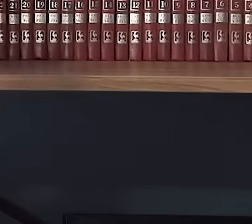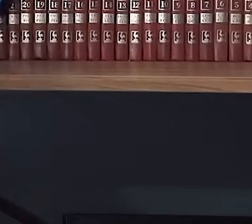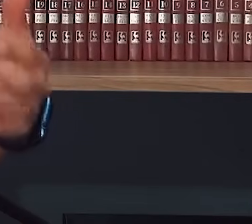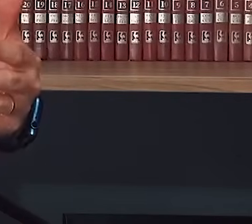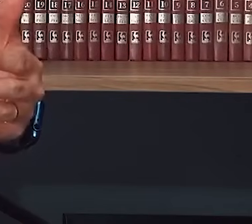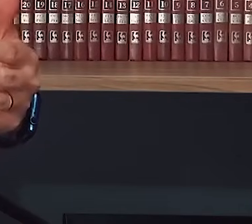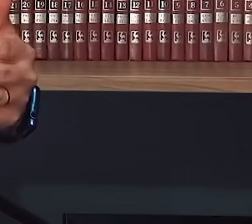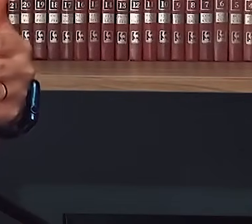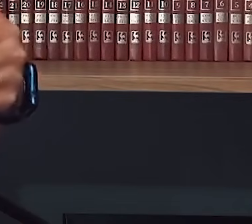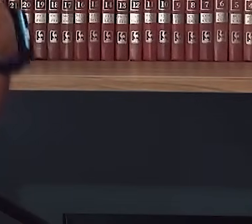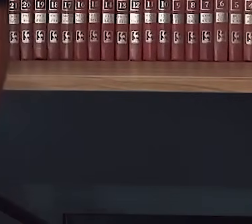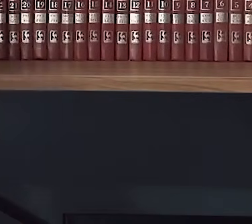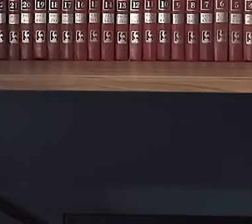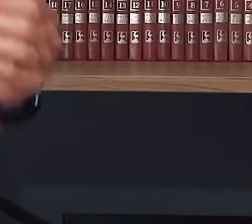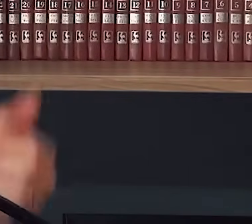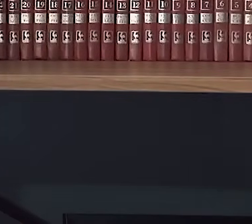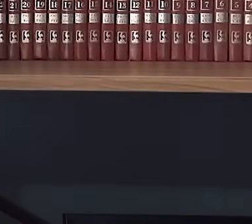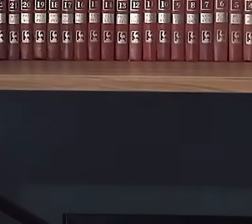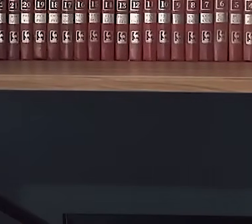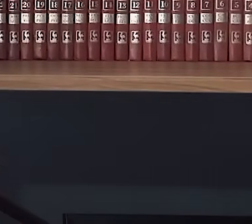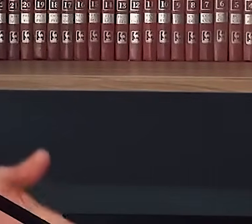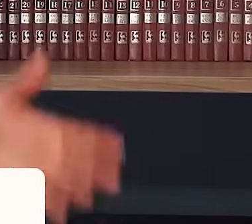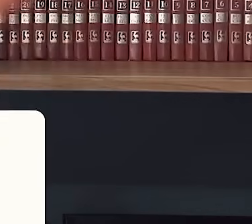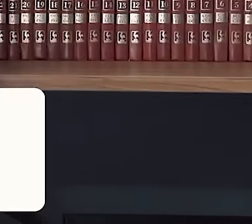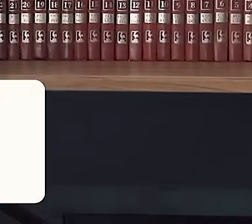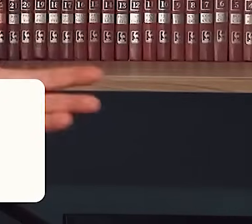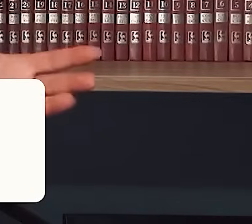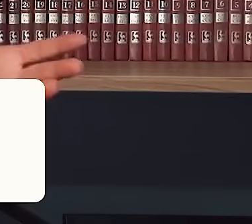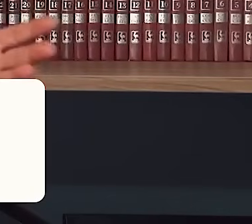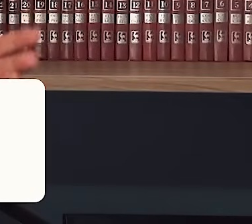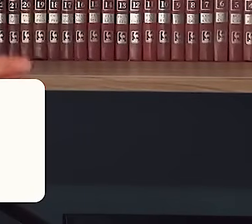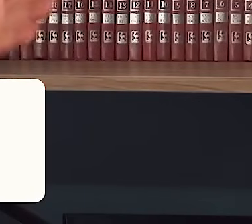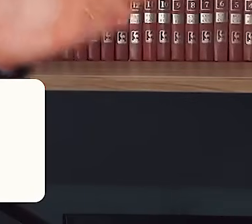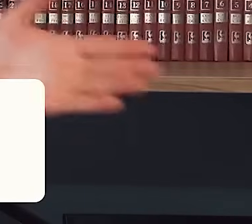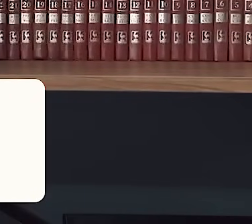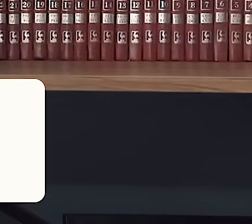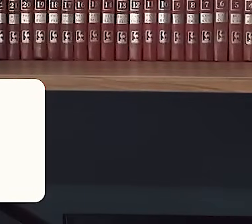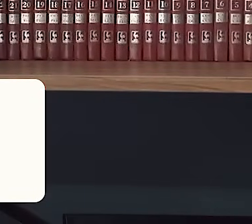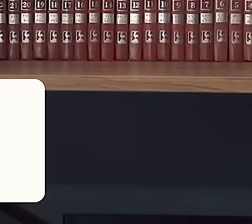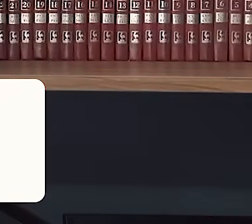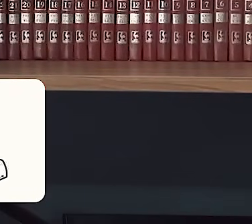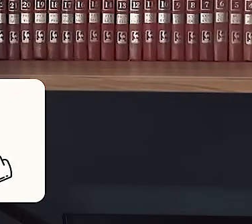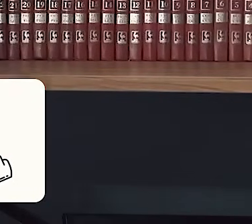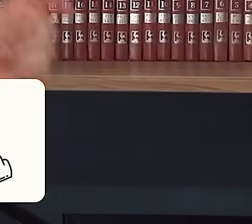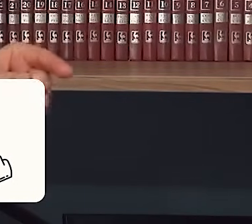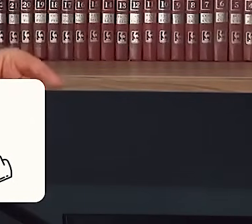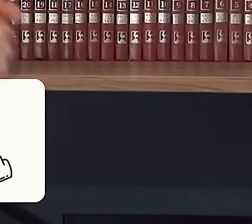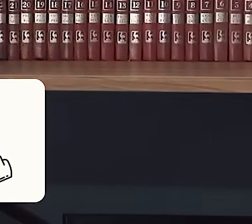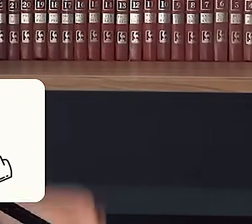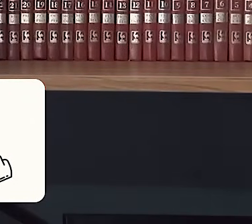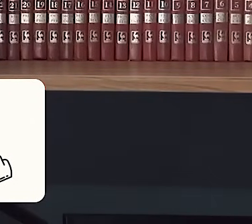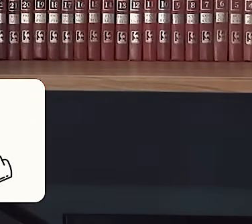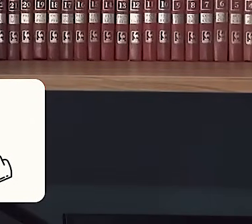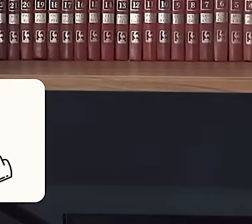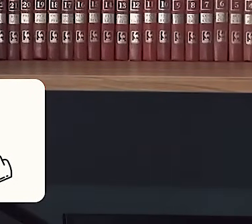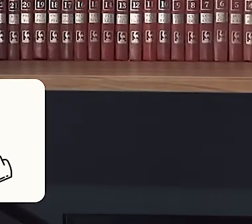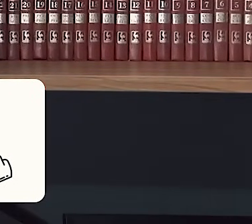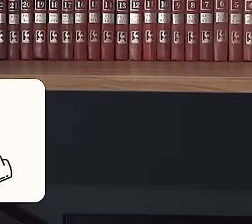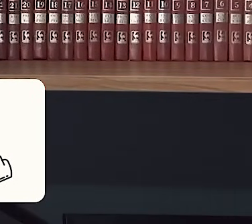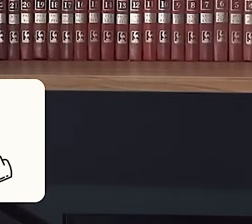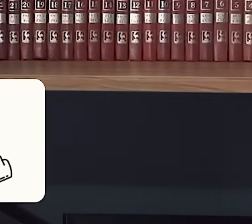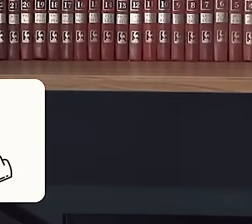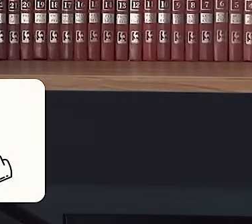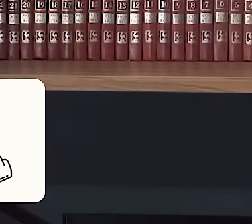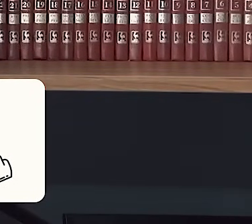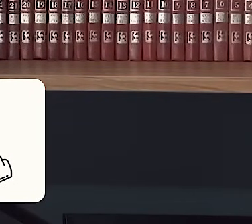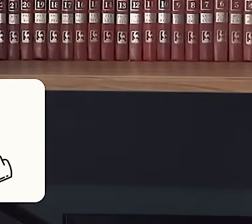sempre colocando os novos conteúdos e crescendo. Olha, além do sermão, de segunda a sexta-feira, nós temos Pensiore às 9 da manhã